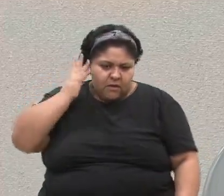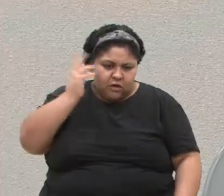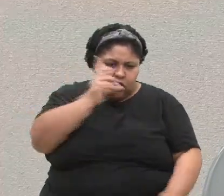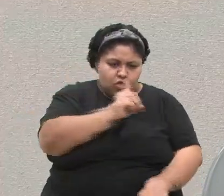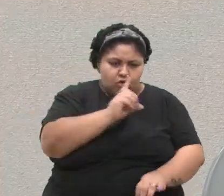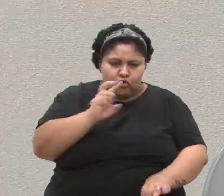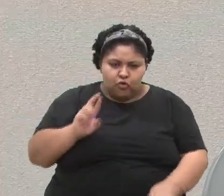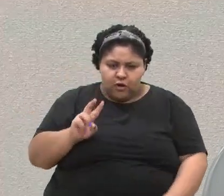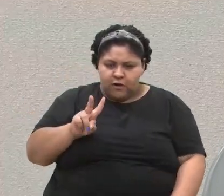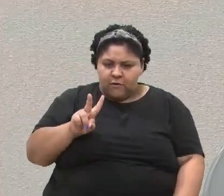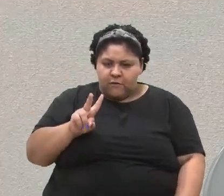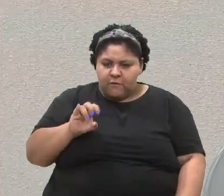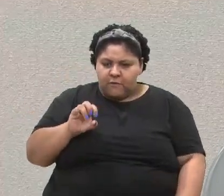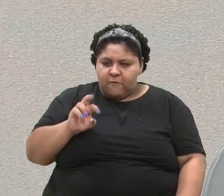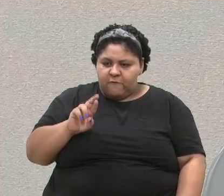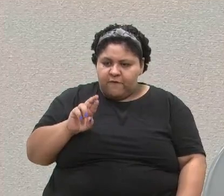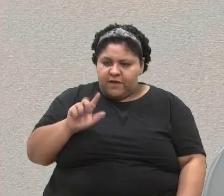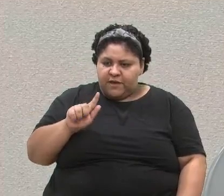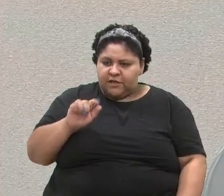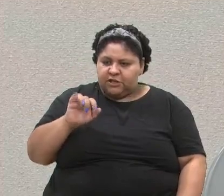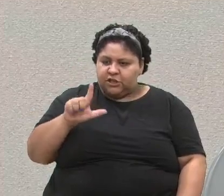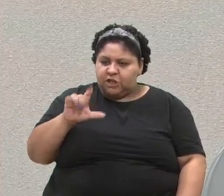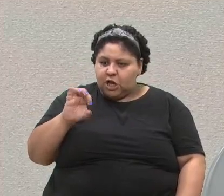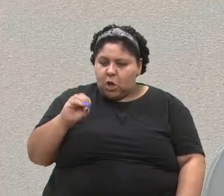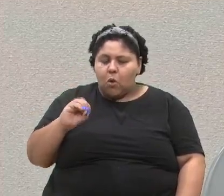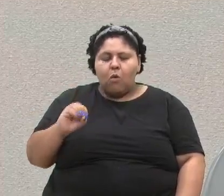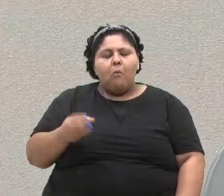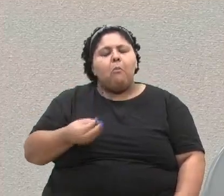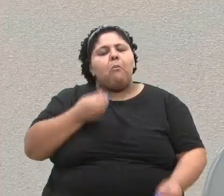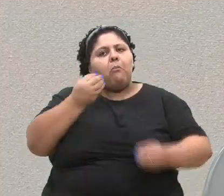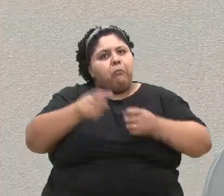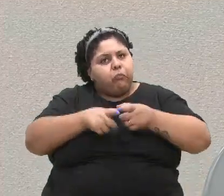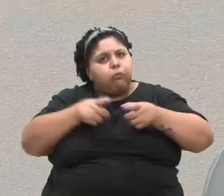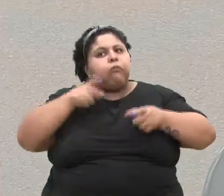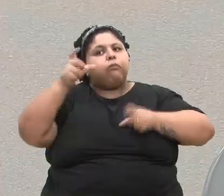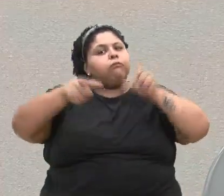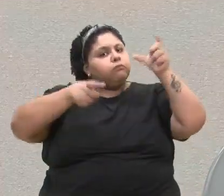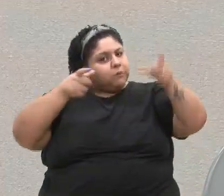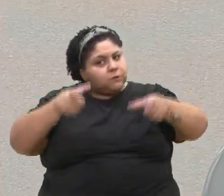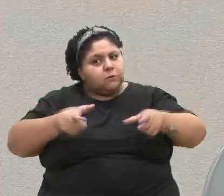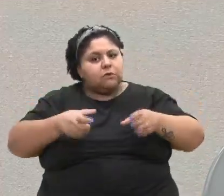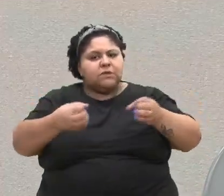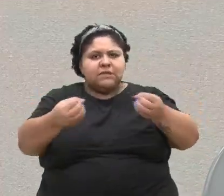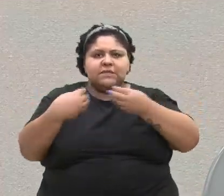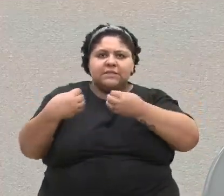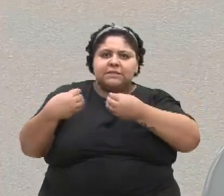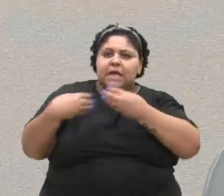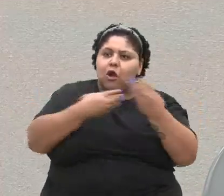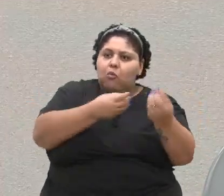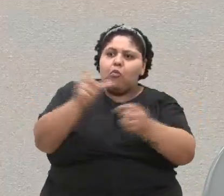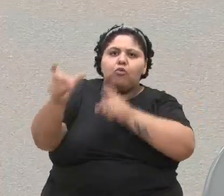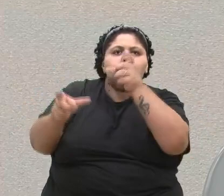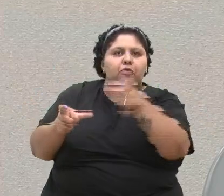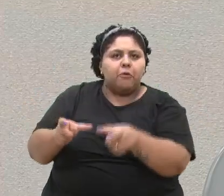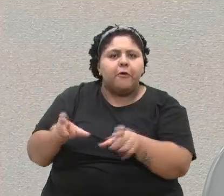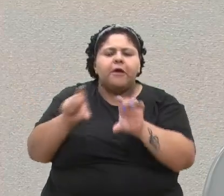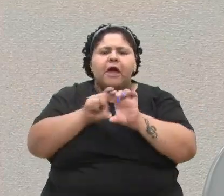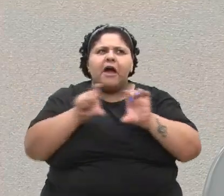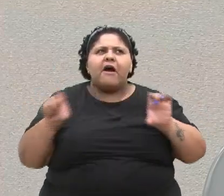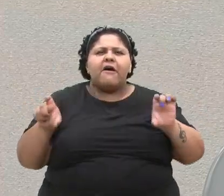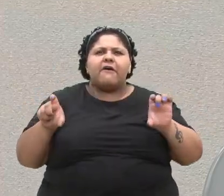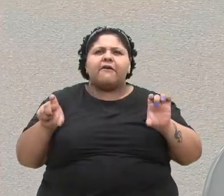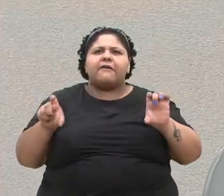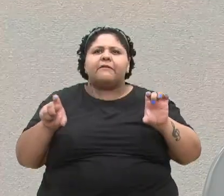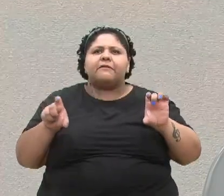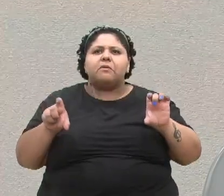Costa, como era grande, como é grande os que passaram por aqui e nos ensinaram tanto. A frase, vereador, meu